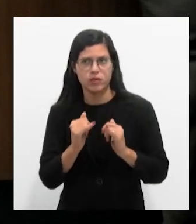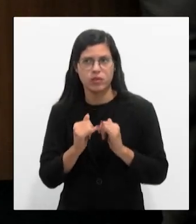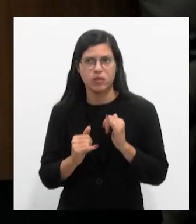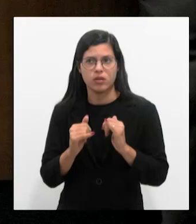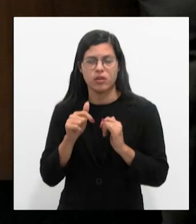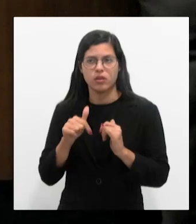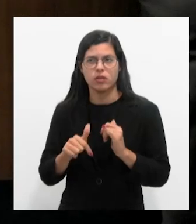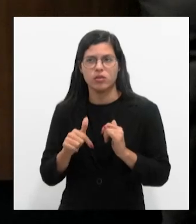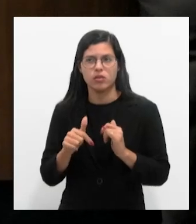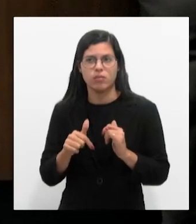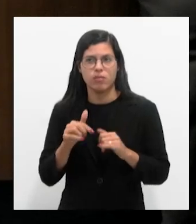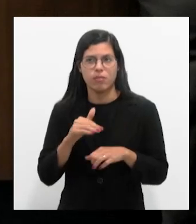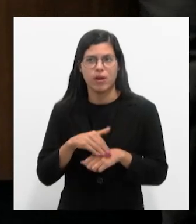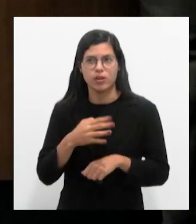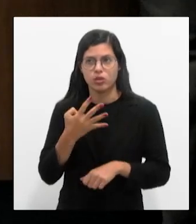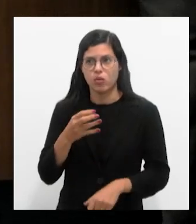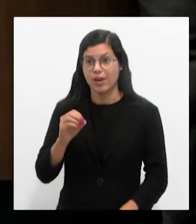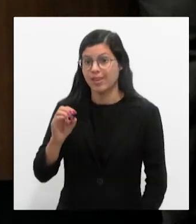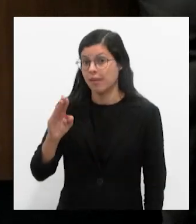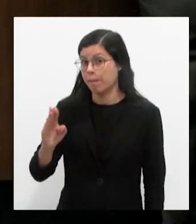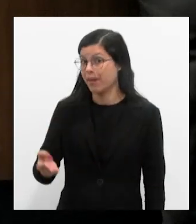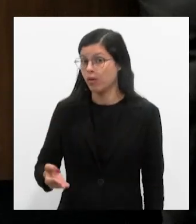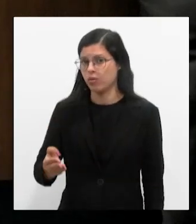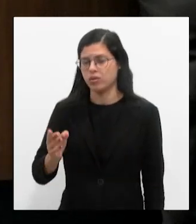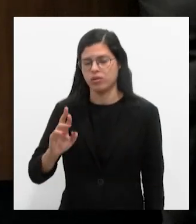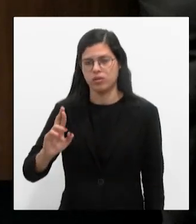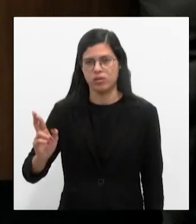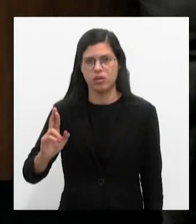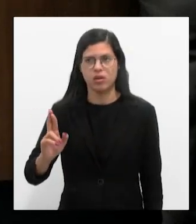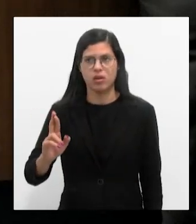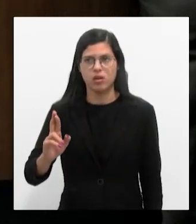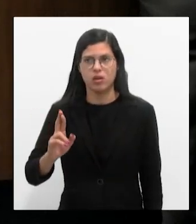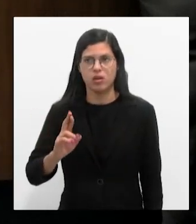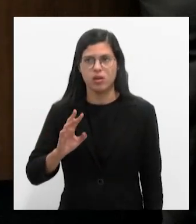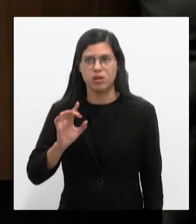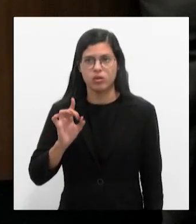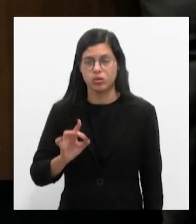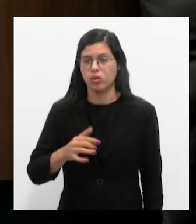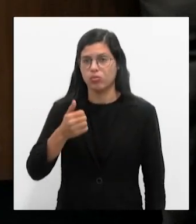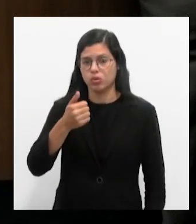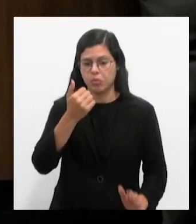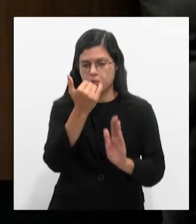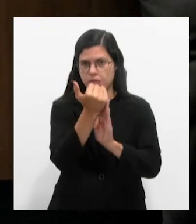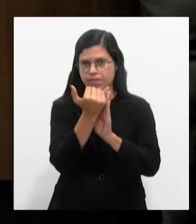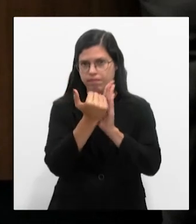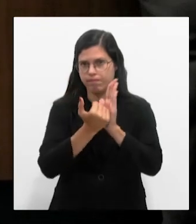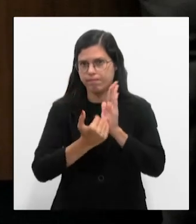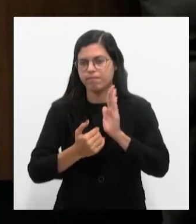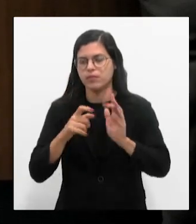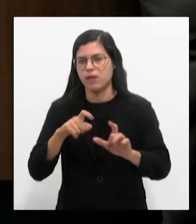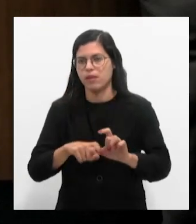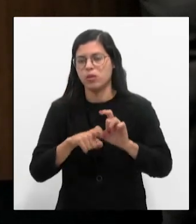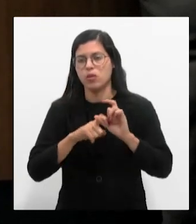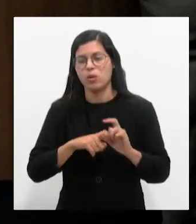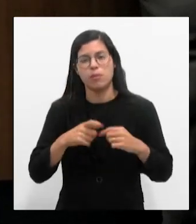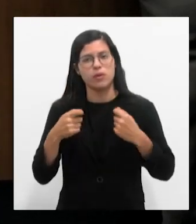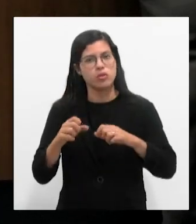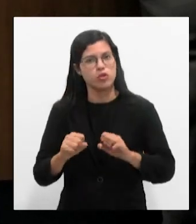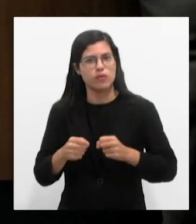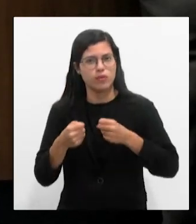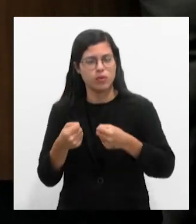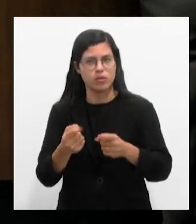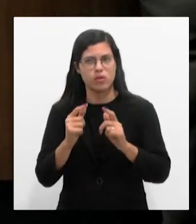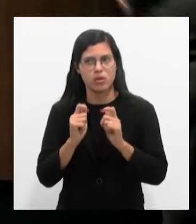com tranquilidade mais de 40 bilhões de reais, só nos primeiros da lista de devedores. Então é necessário um esforço dessa casa e a gente já